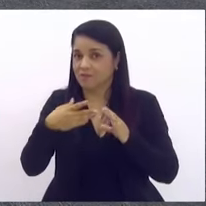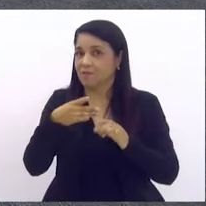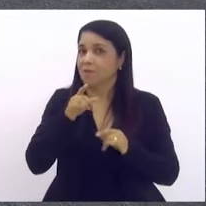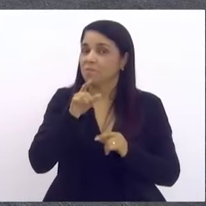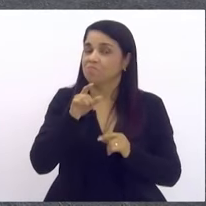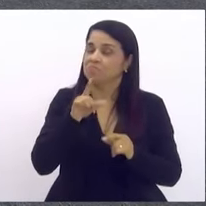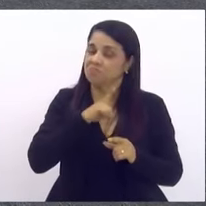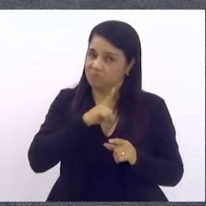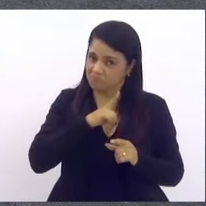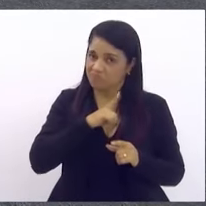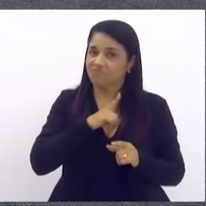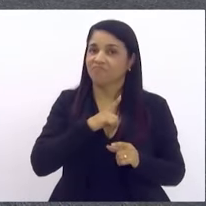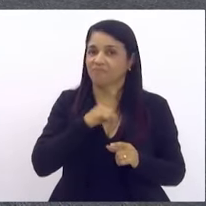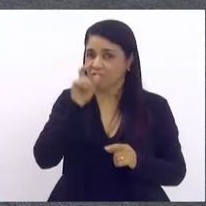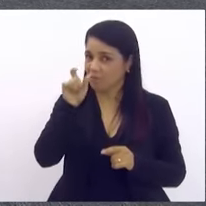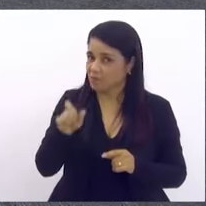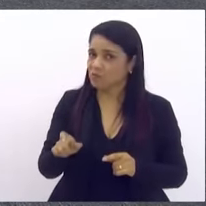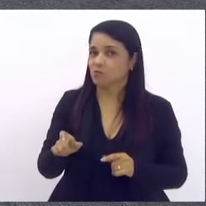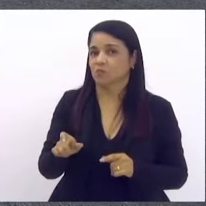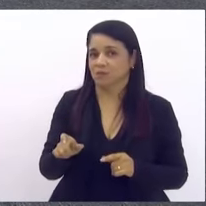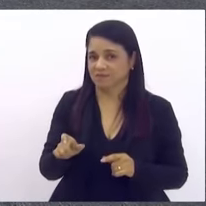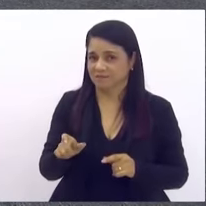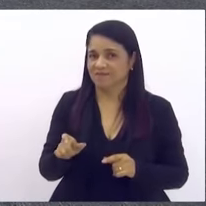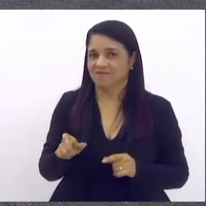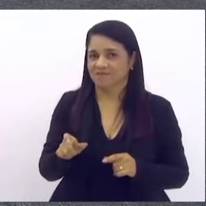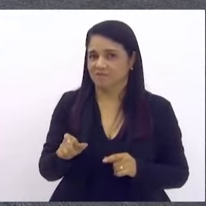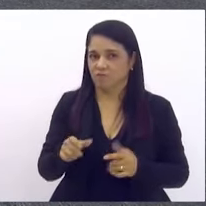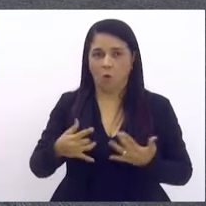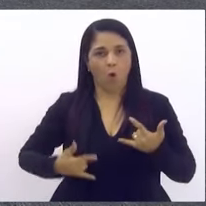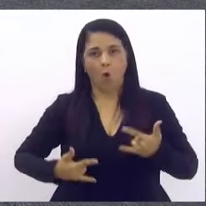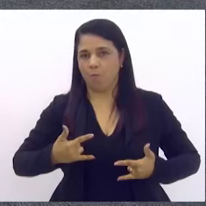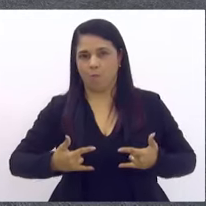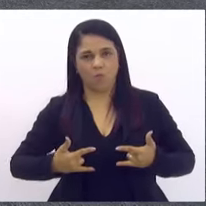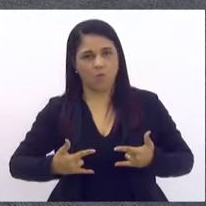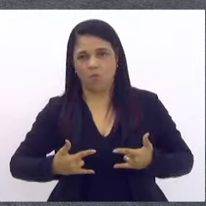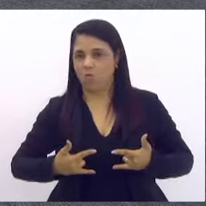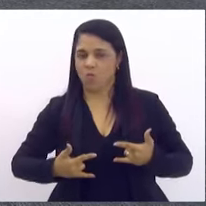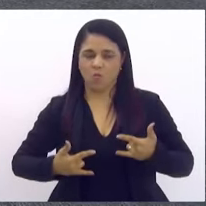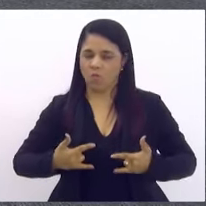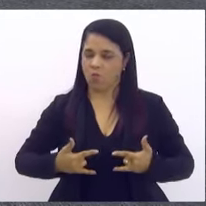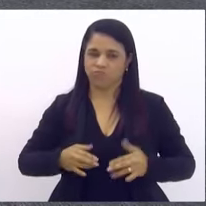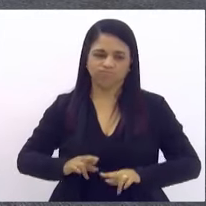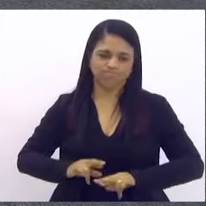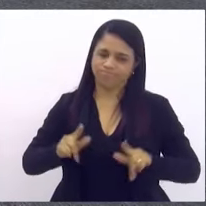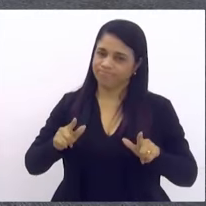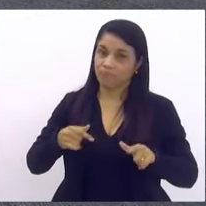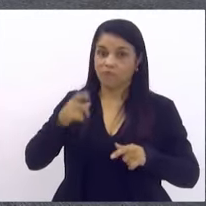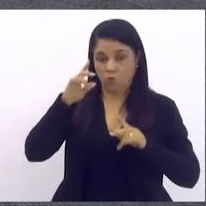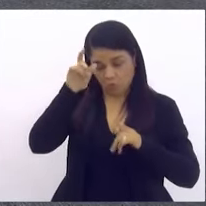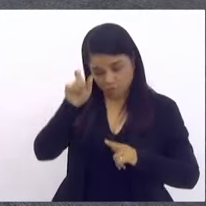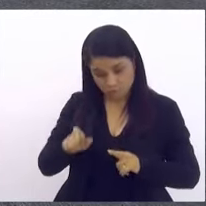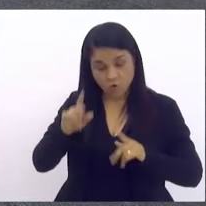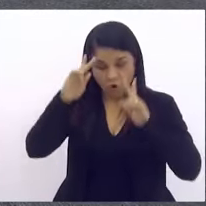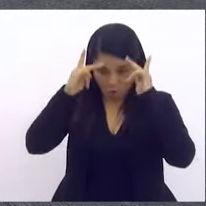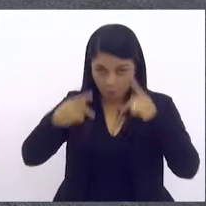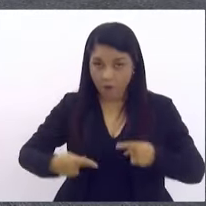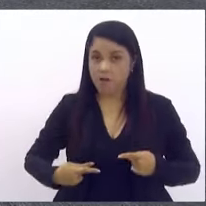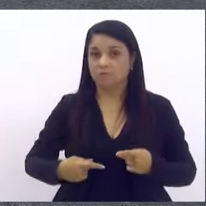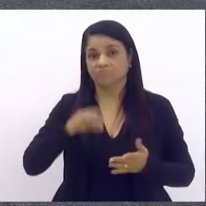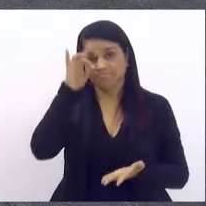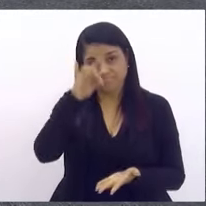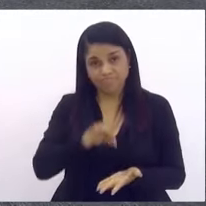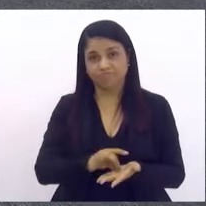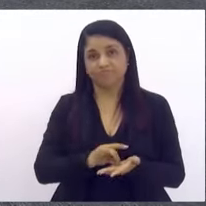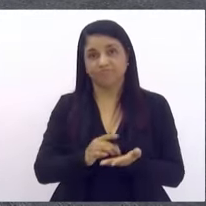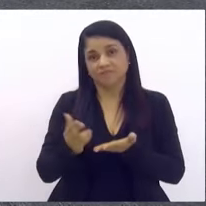e esse alguém não foi o o robô não foi absolutamente uma máquina foi um ser humano de qualquer